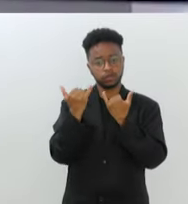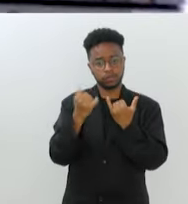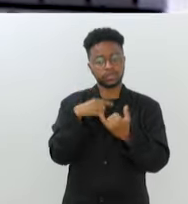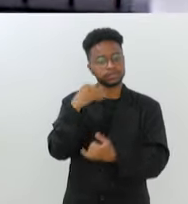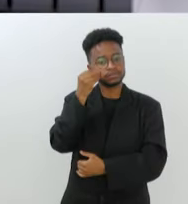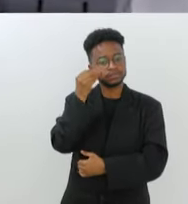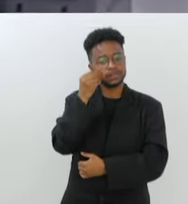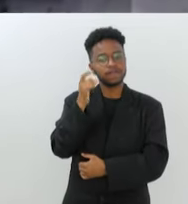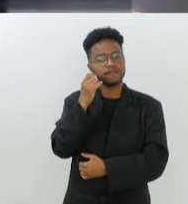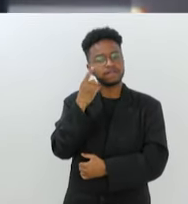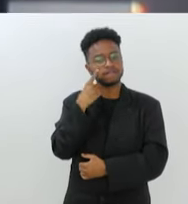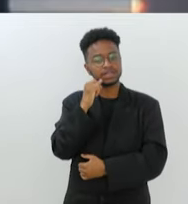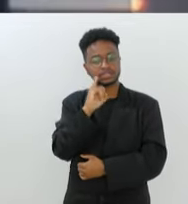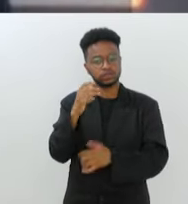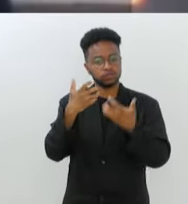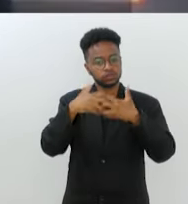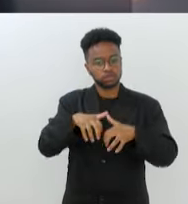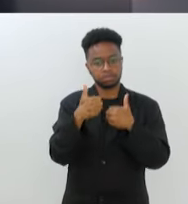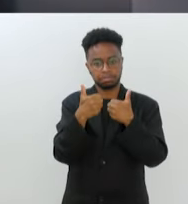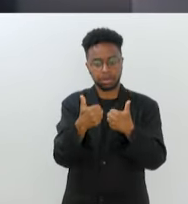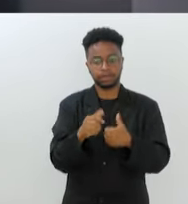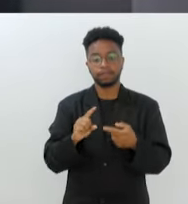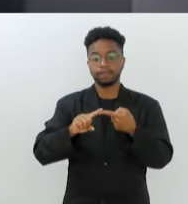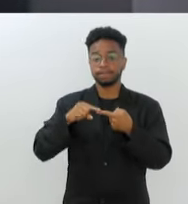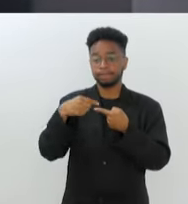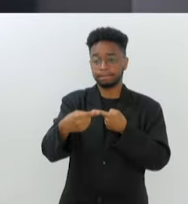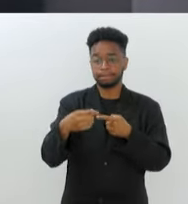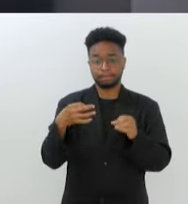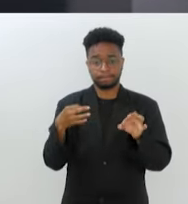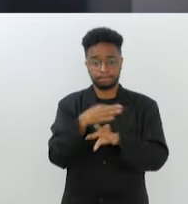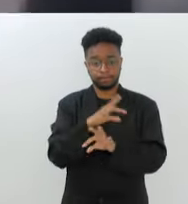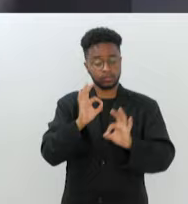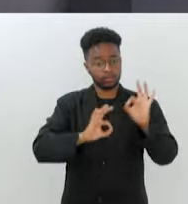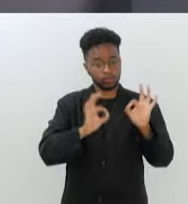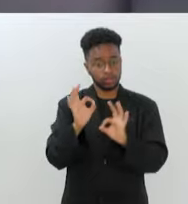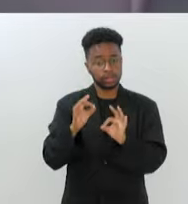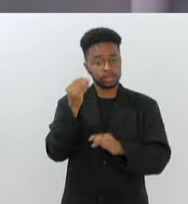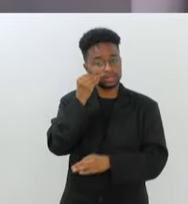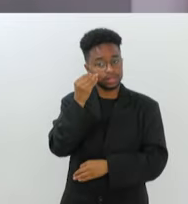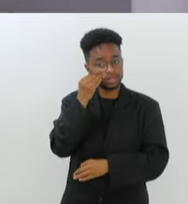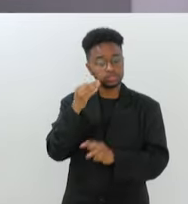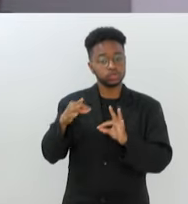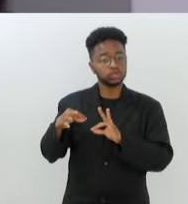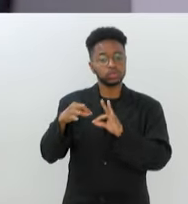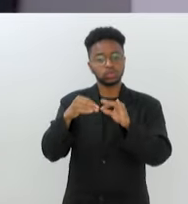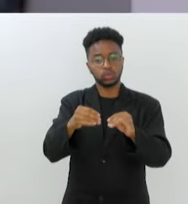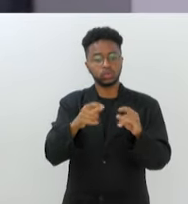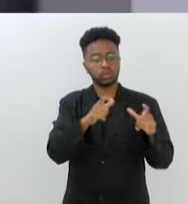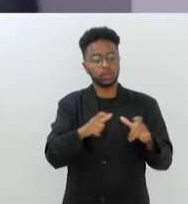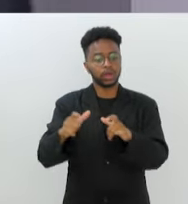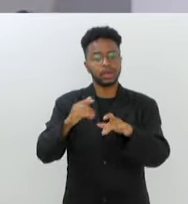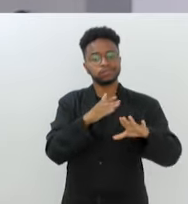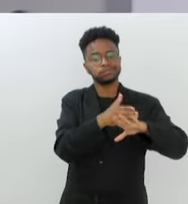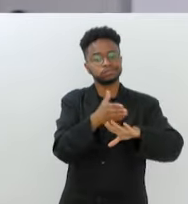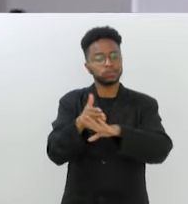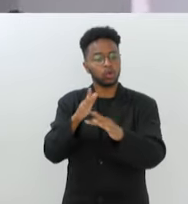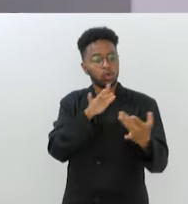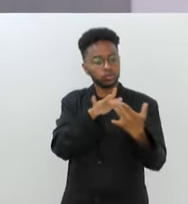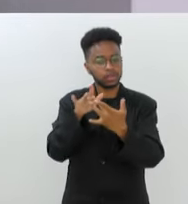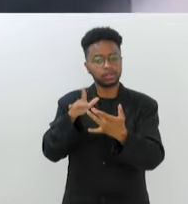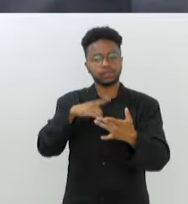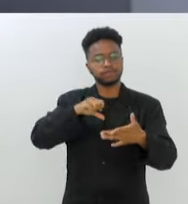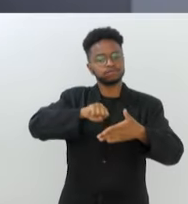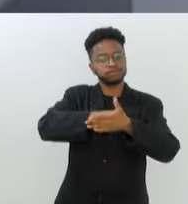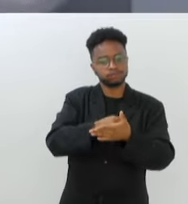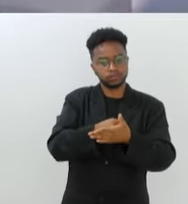verificar o funcionamento adequado. Depois da configuração e os testes, todas as portas de acesso físico das urnas são